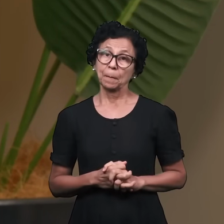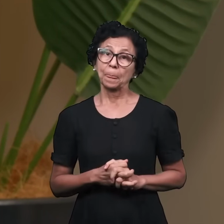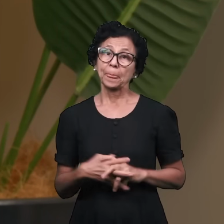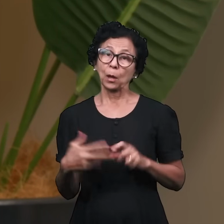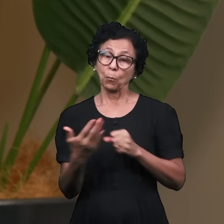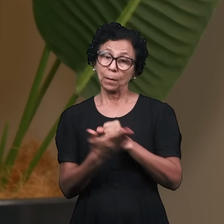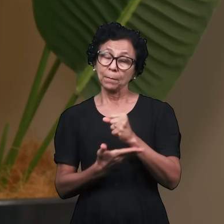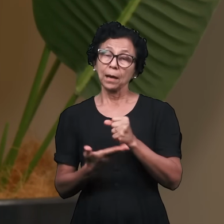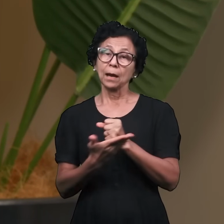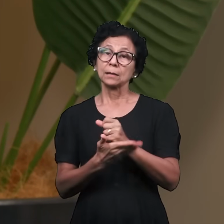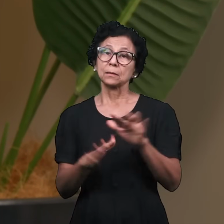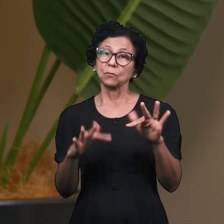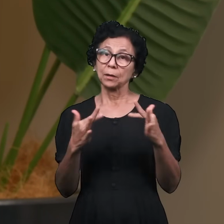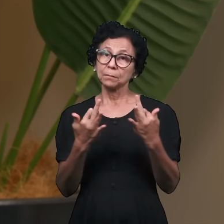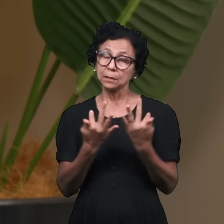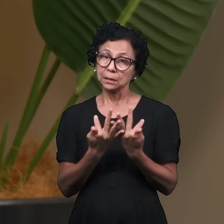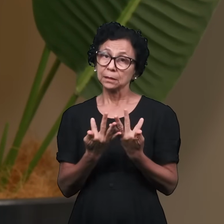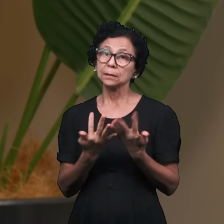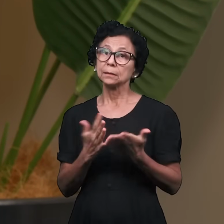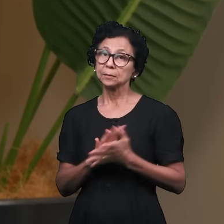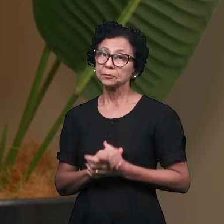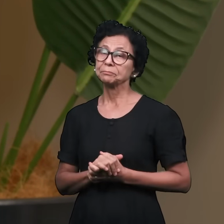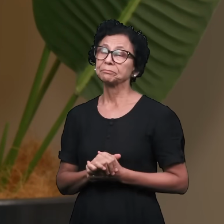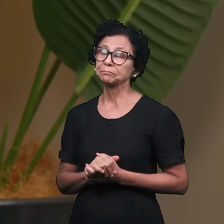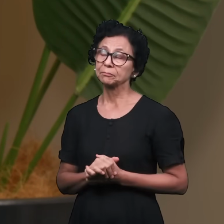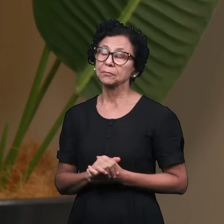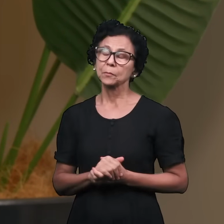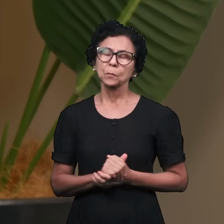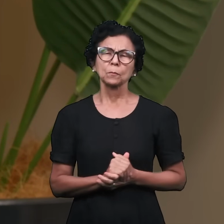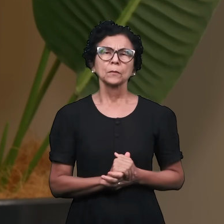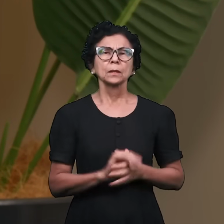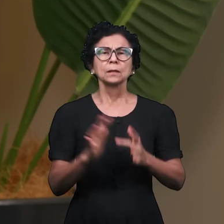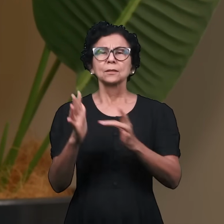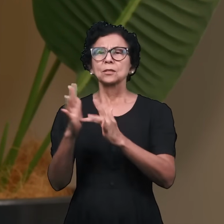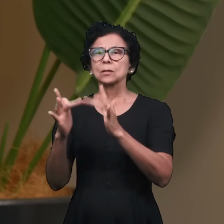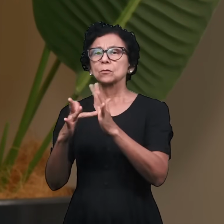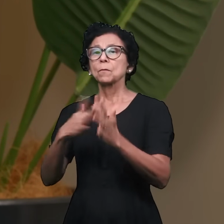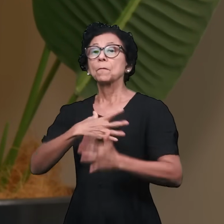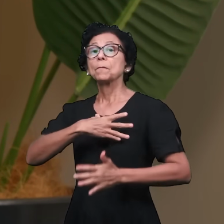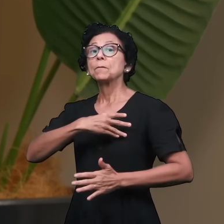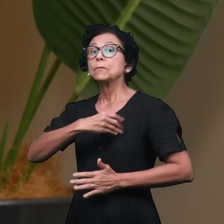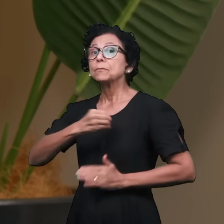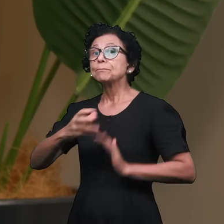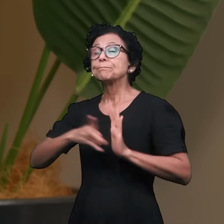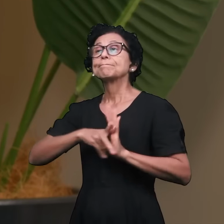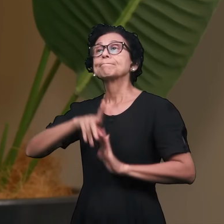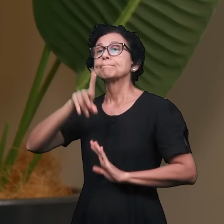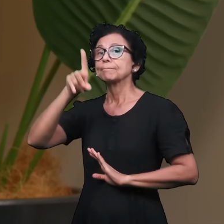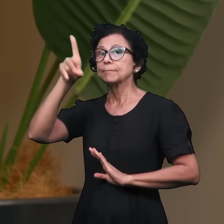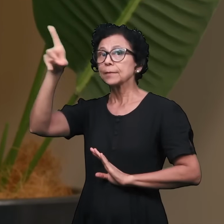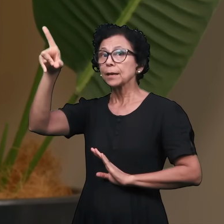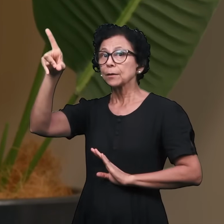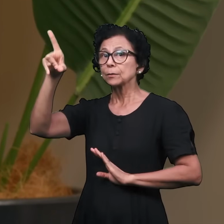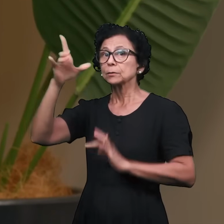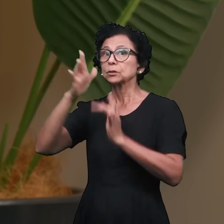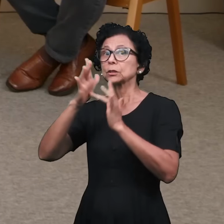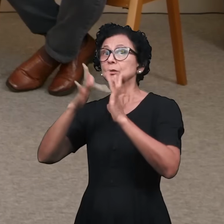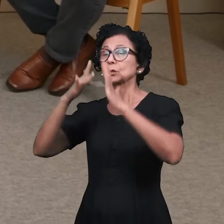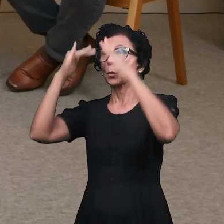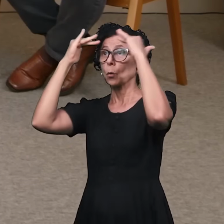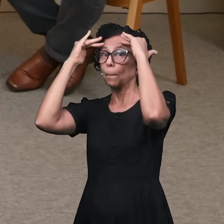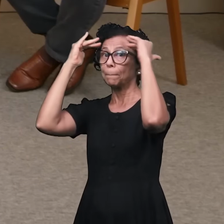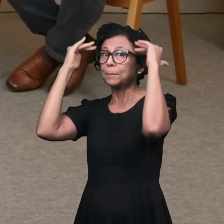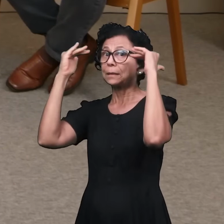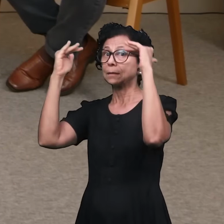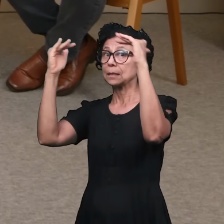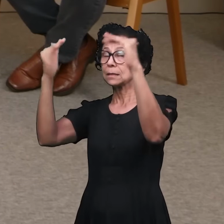bem. Já lembrando que o Senhor Jesus, como Filho de Deus, ele foi obediente ao Pai e ele